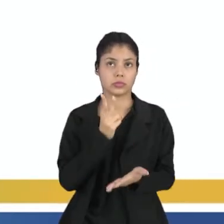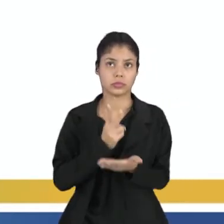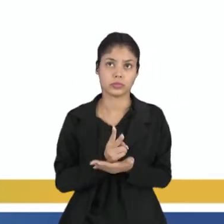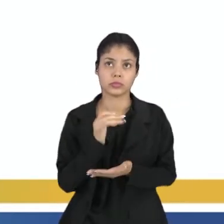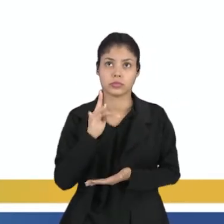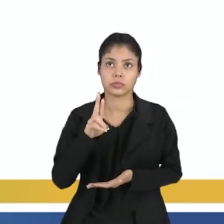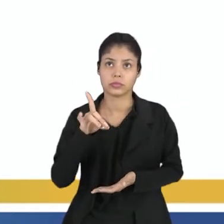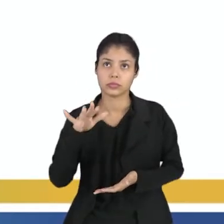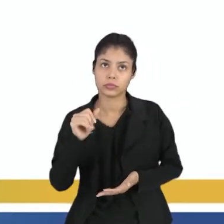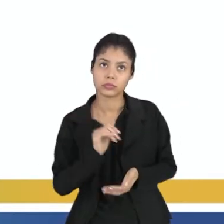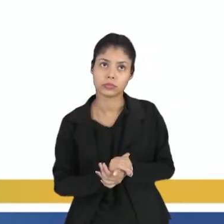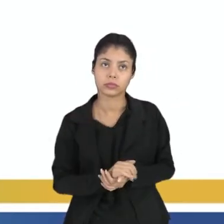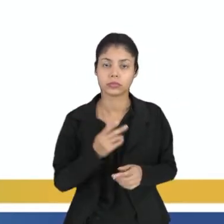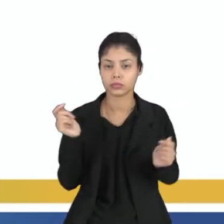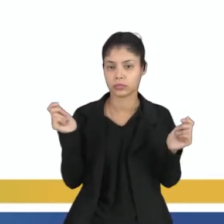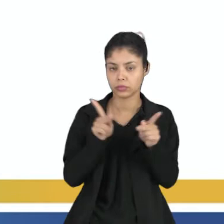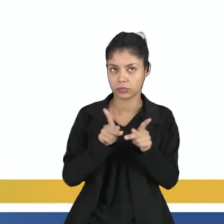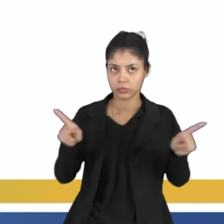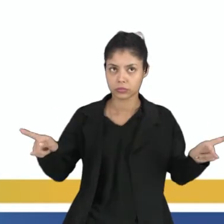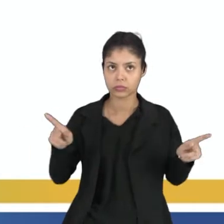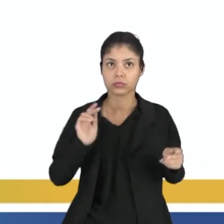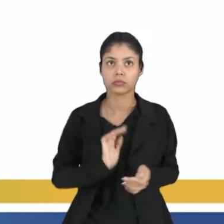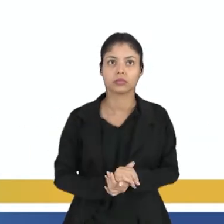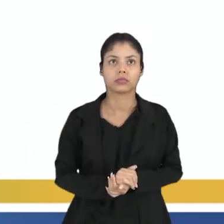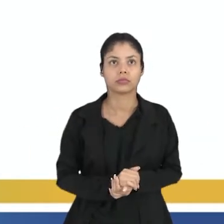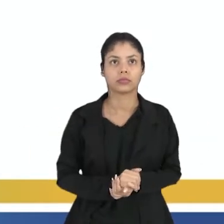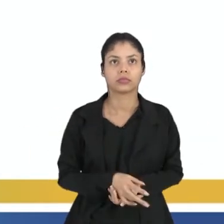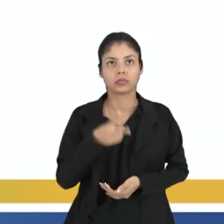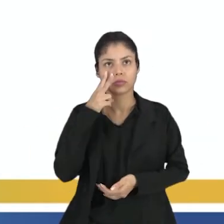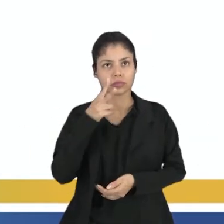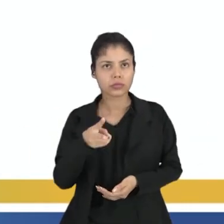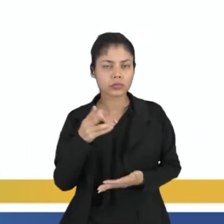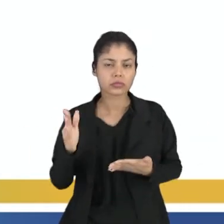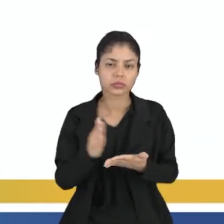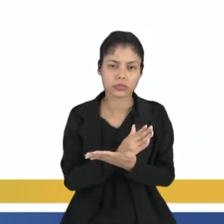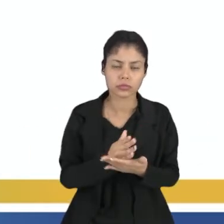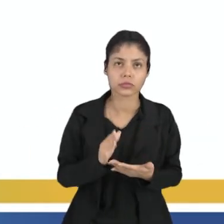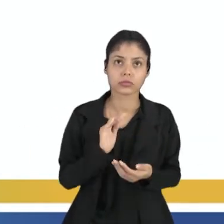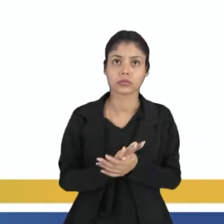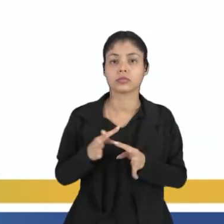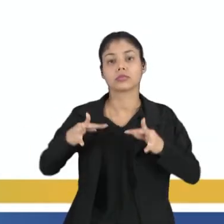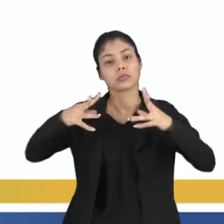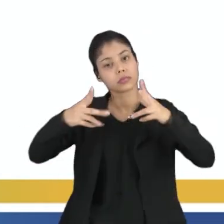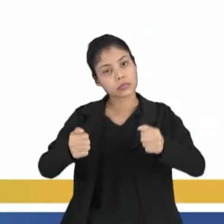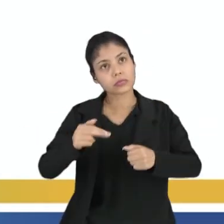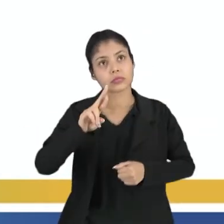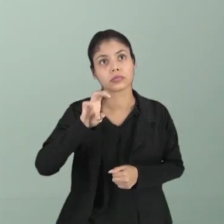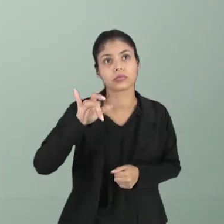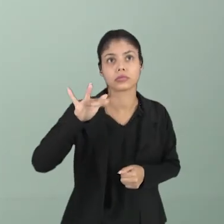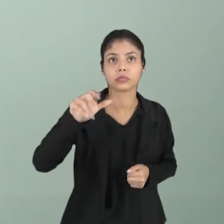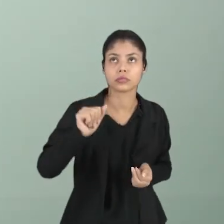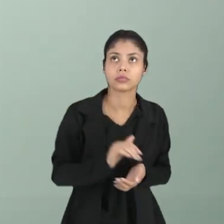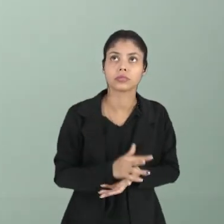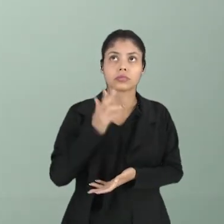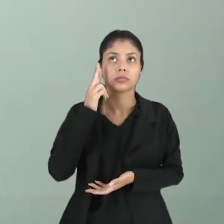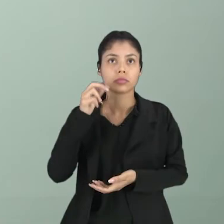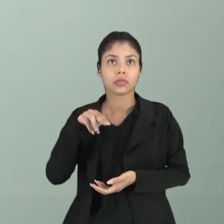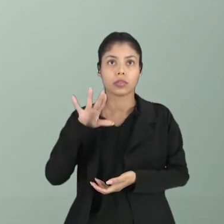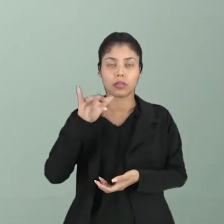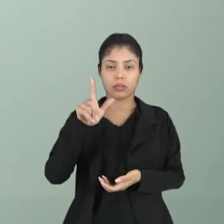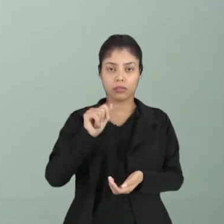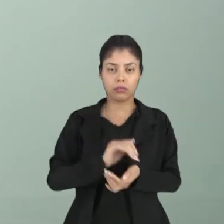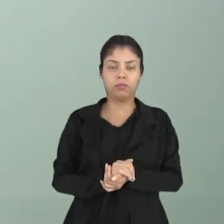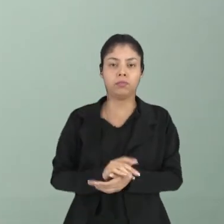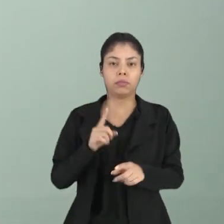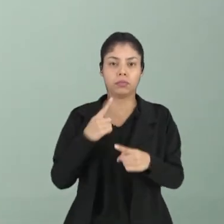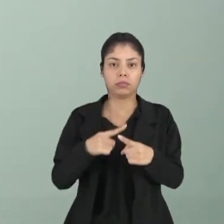sempre intermediada por uma preposição. Então, toda regência nominal ela vai ser intermediada